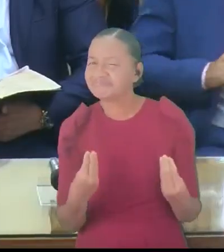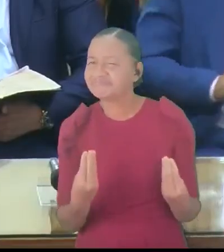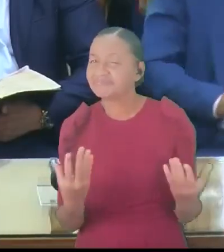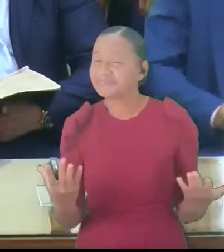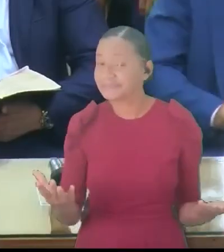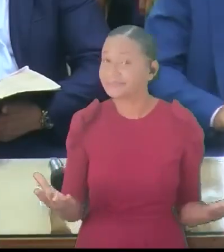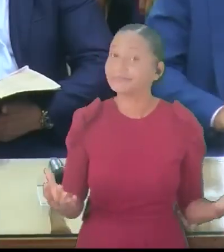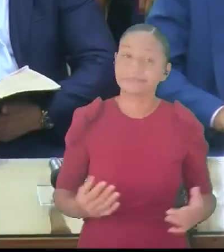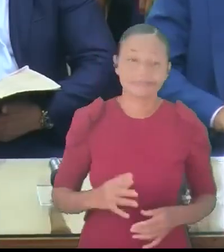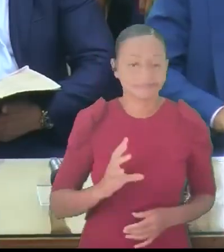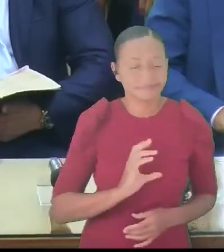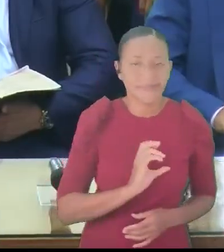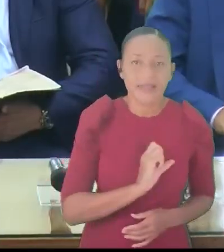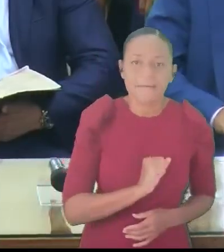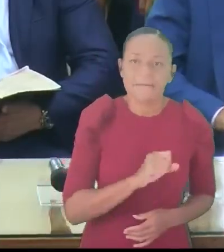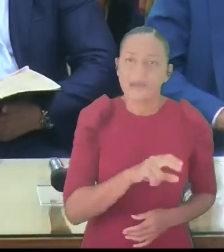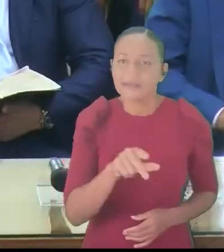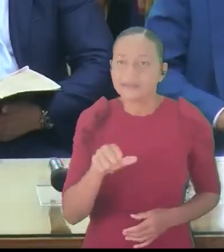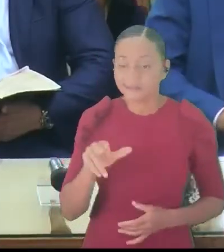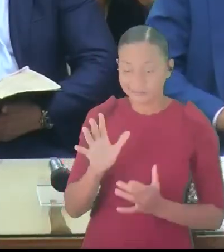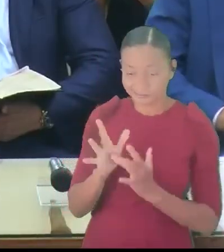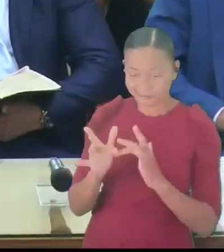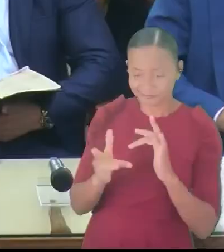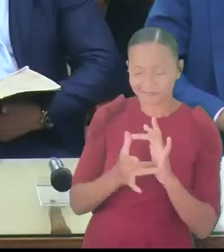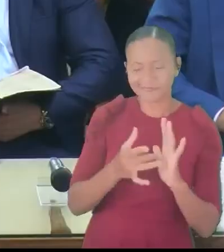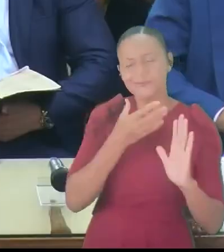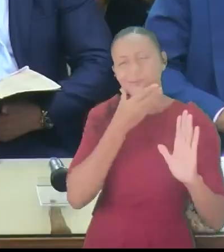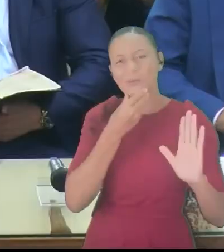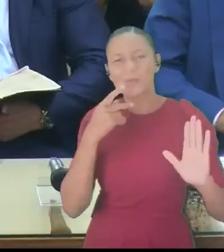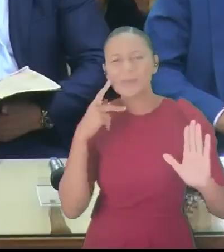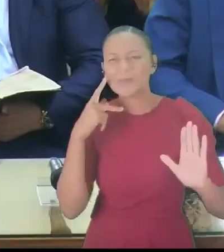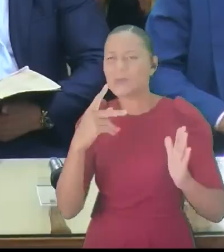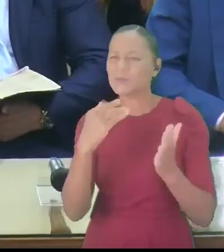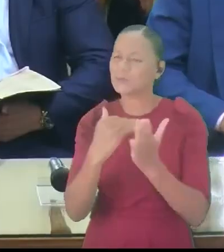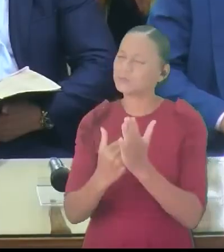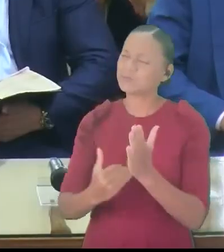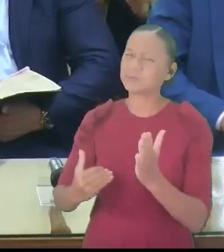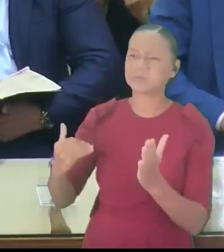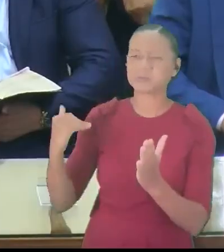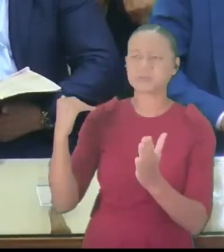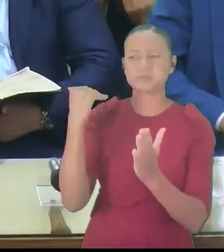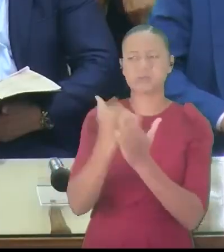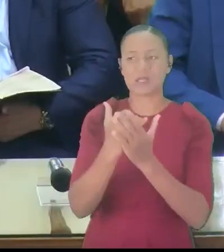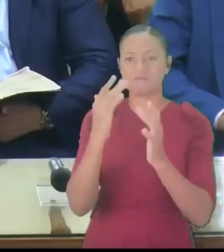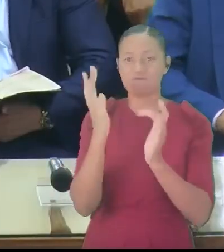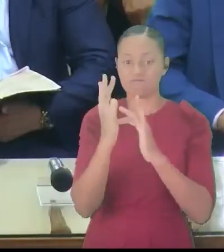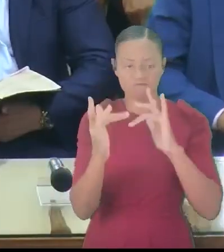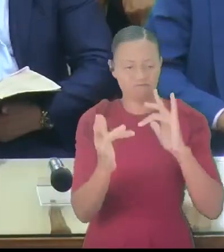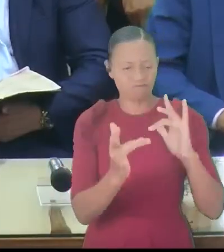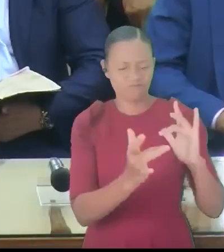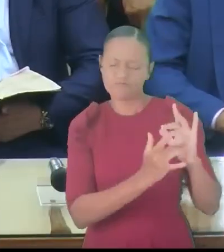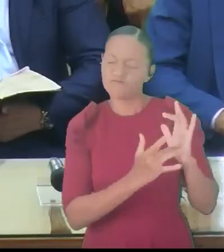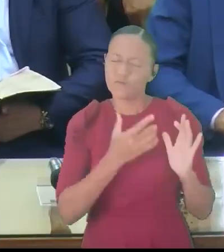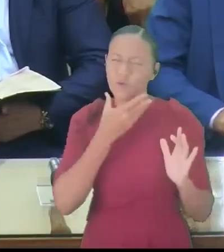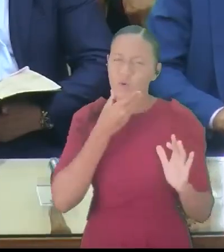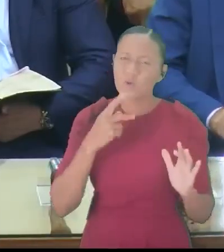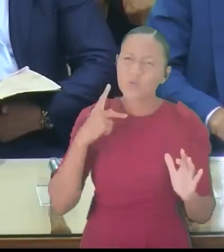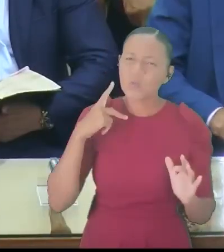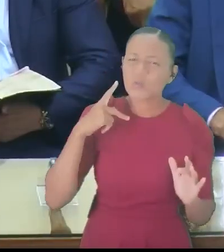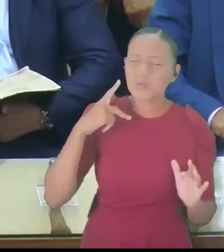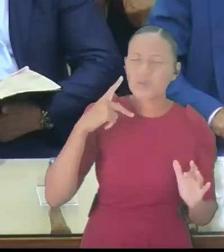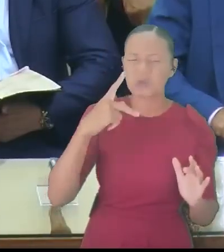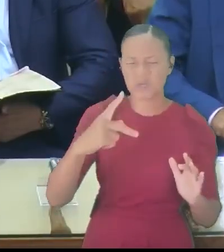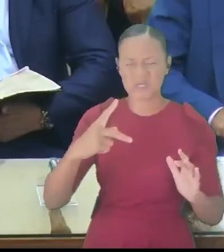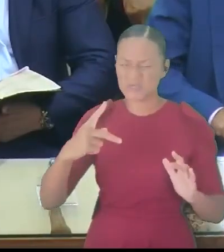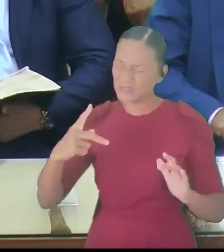nós vemos aqui que Jesus é o profeta dos profetas. Jesus é o profeta profetizado